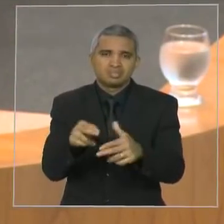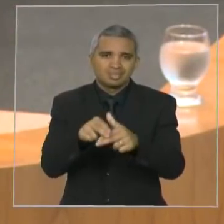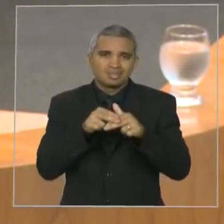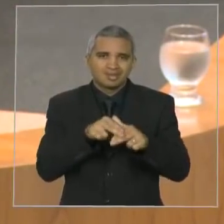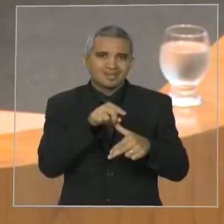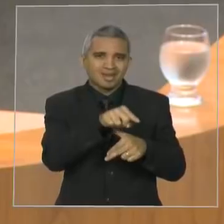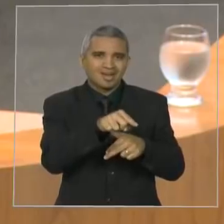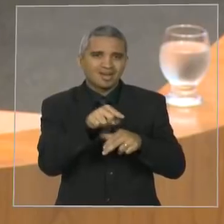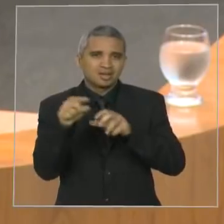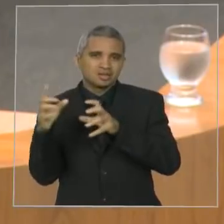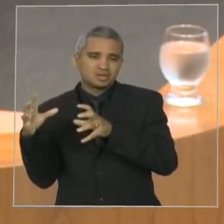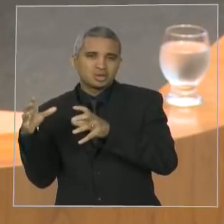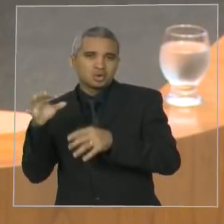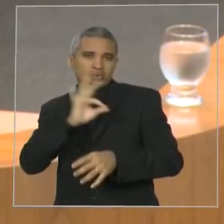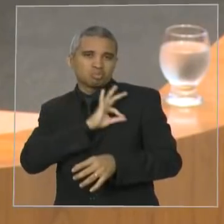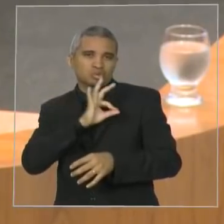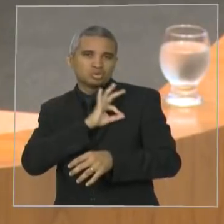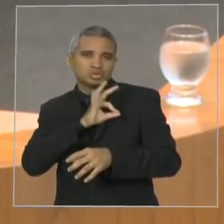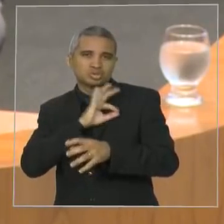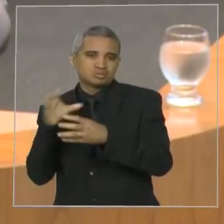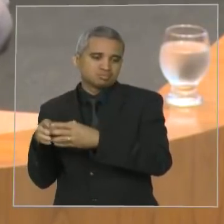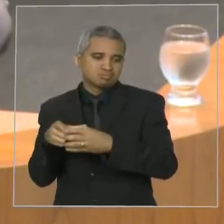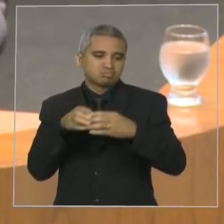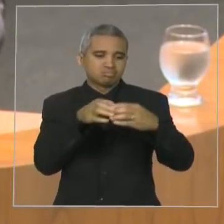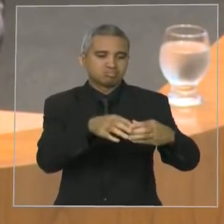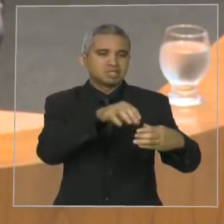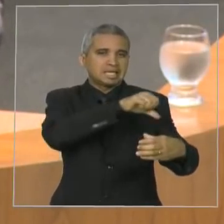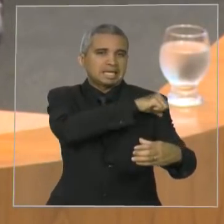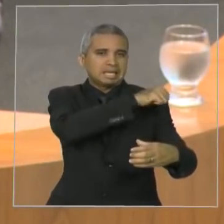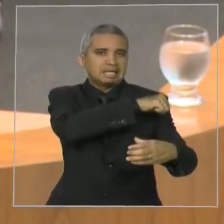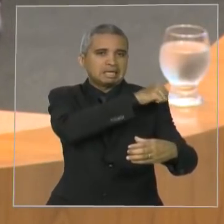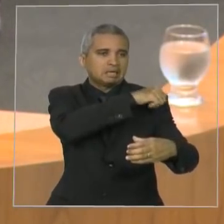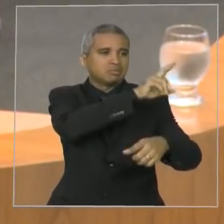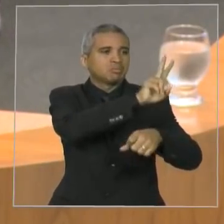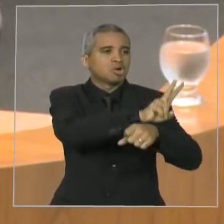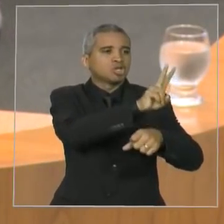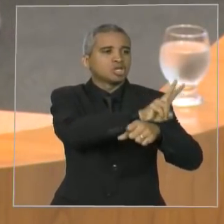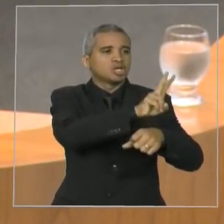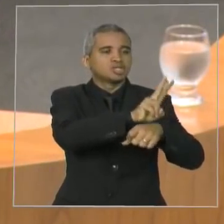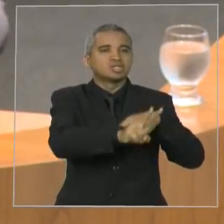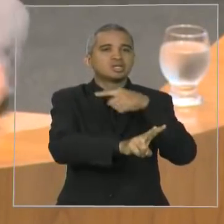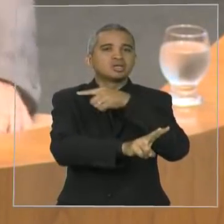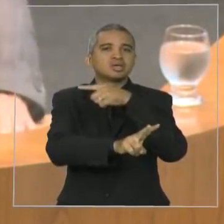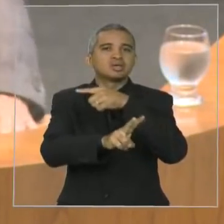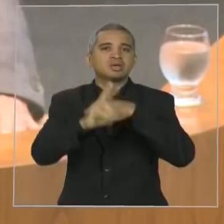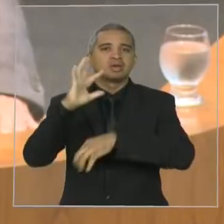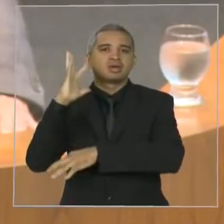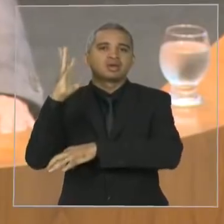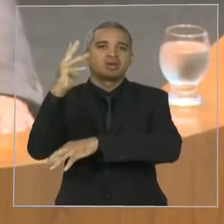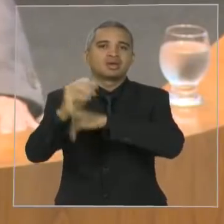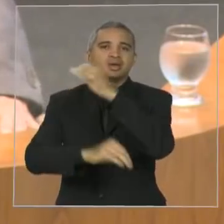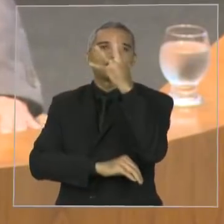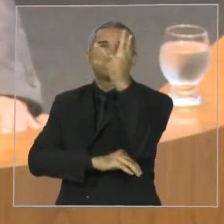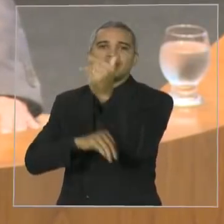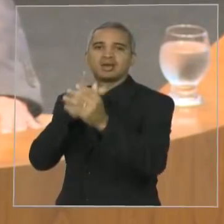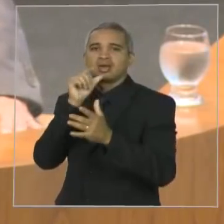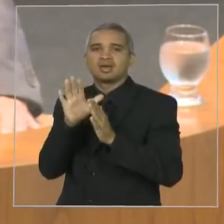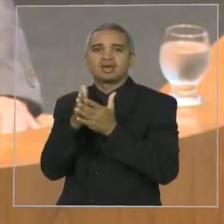vem de armas e drogas, vem tudo pelas fronteiras. Se o Exército, a Aeronáutica e a